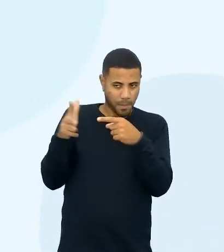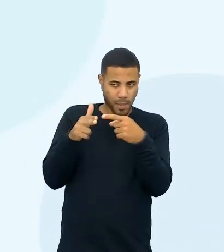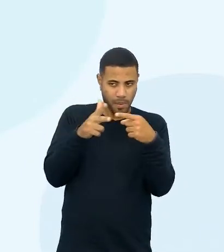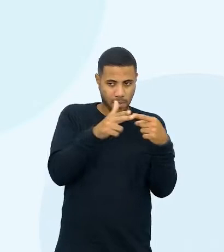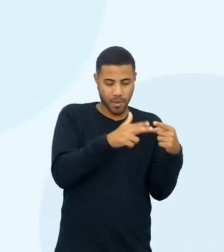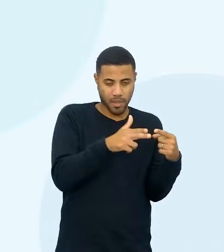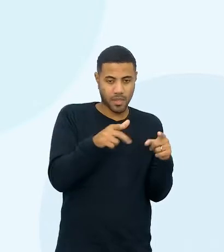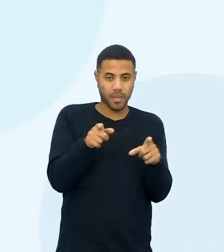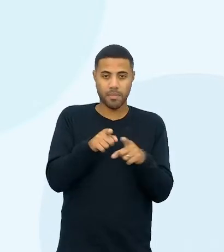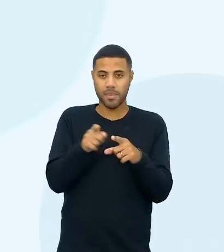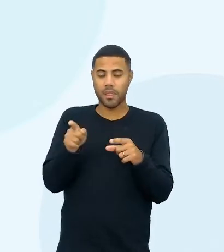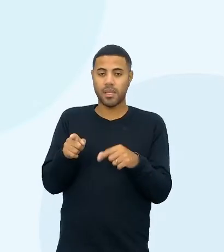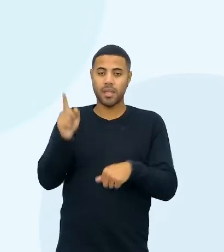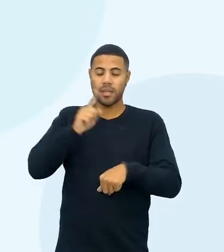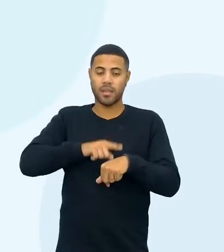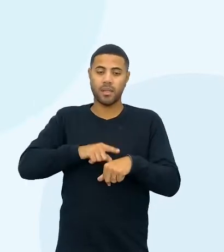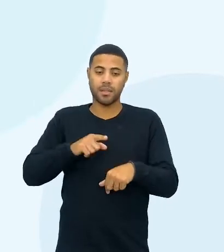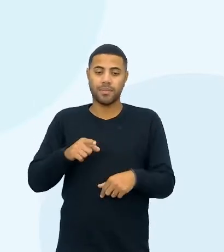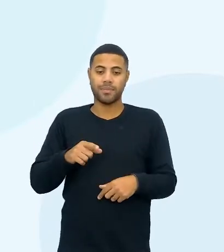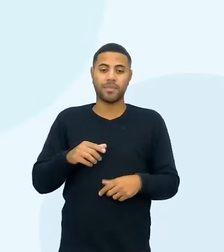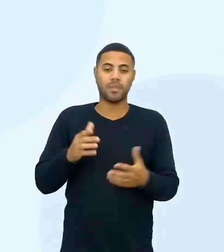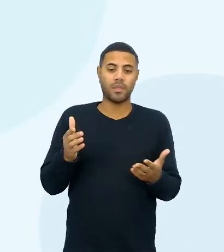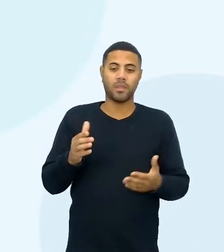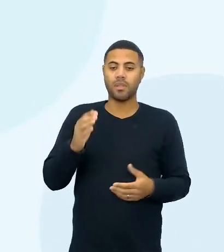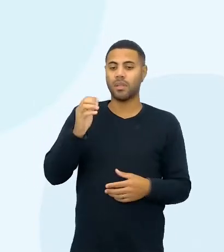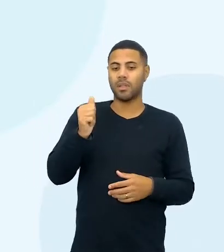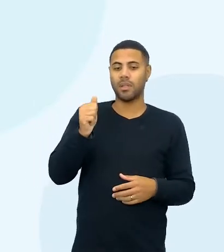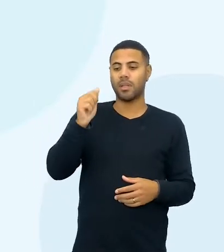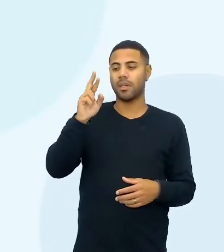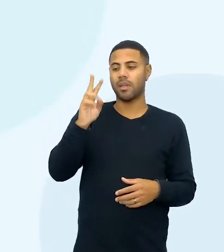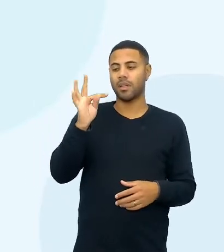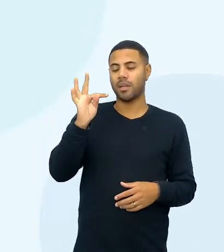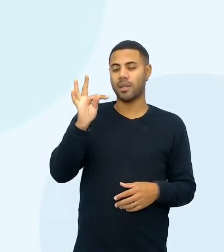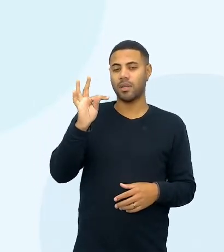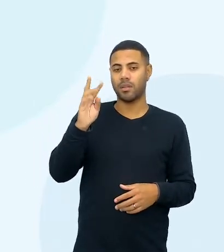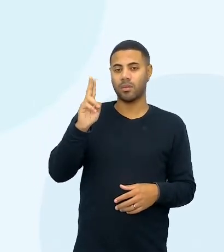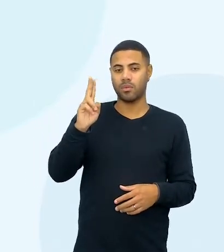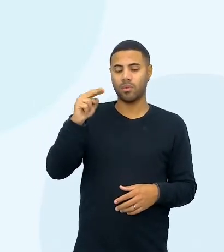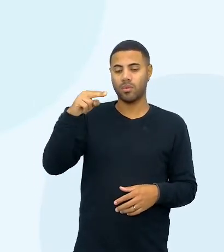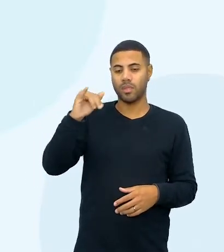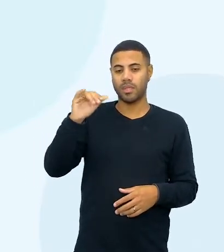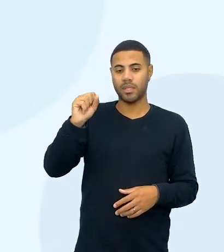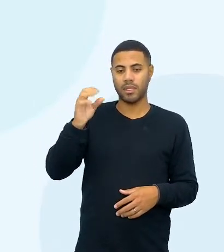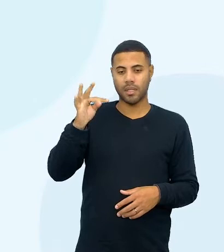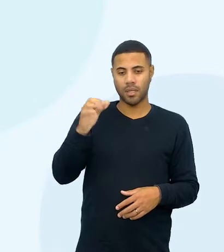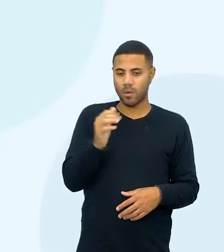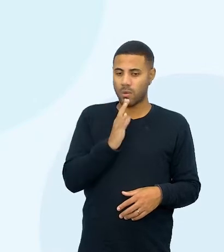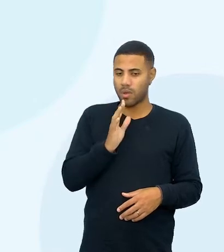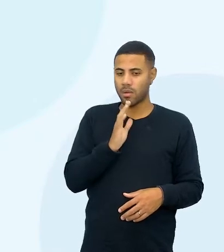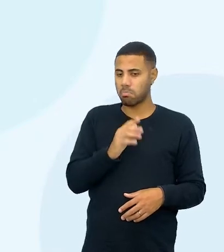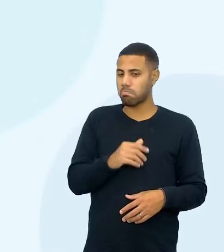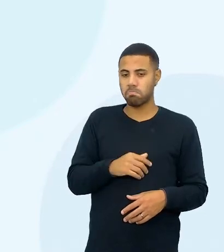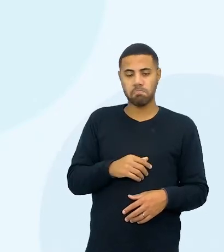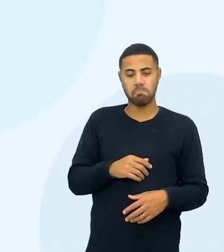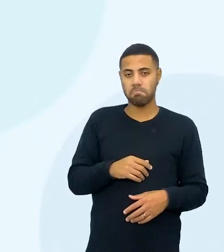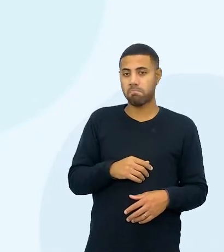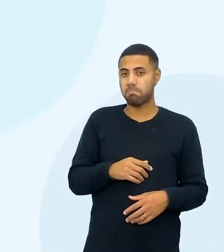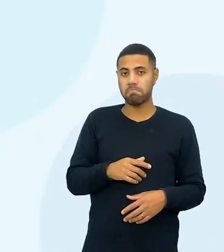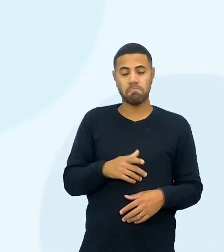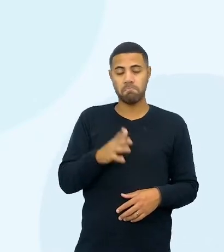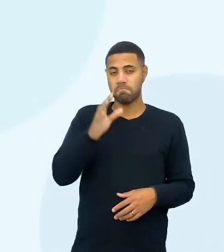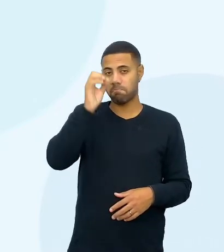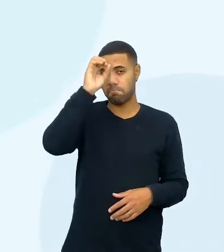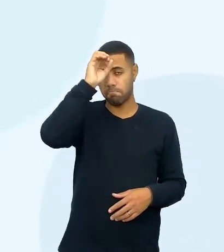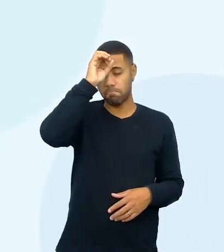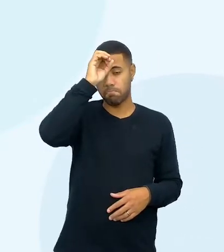modalidade que está passando. Cartunista. Você já assistiu algum programa em que tinha um cartunista? Que eu lembro, assim,